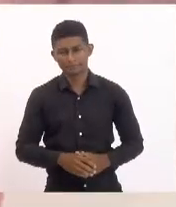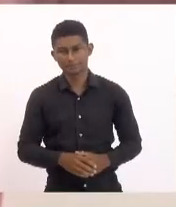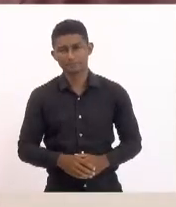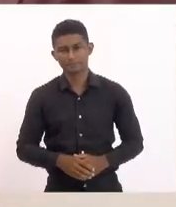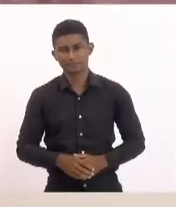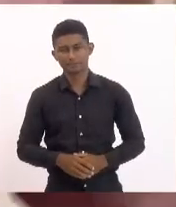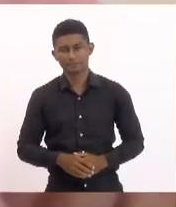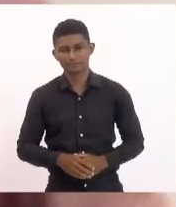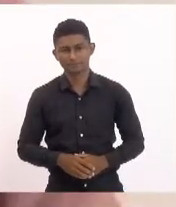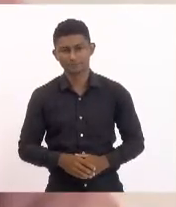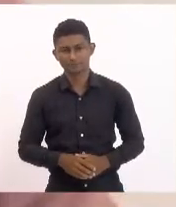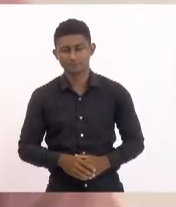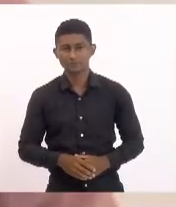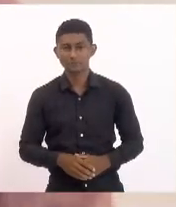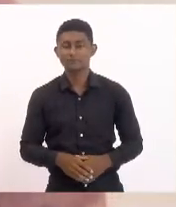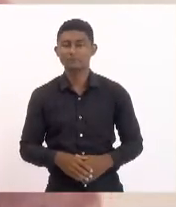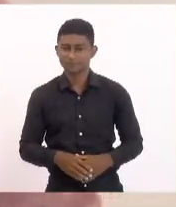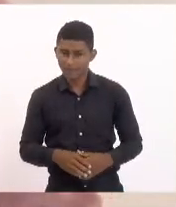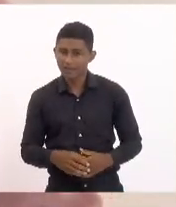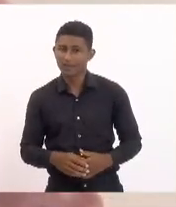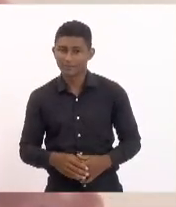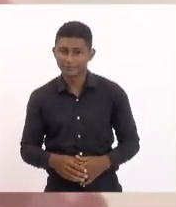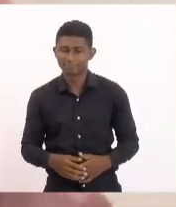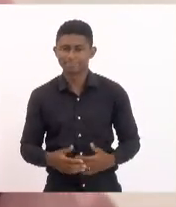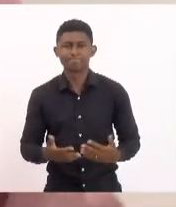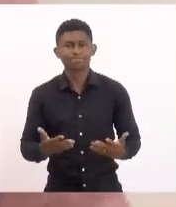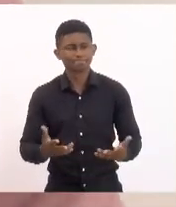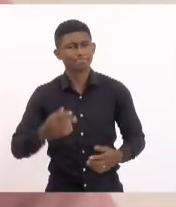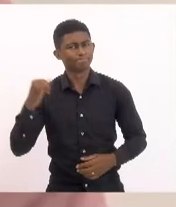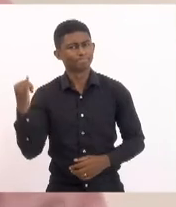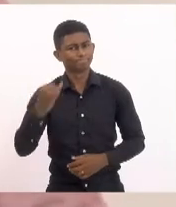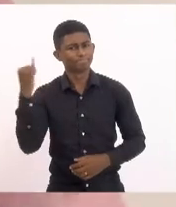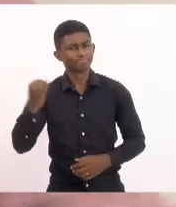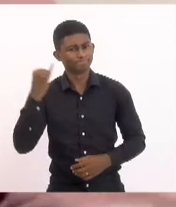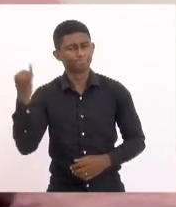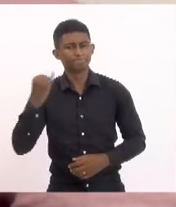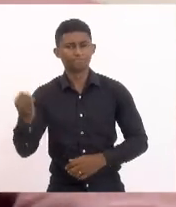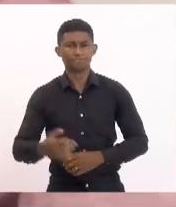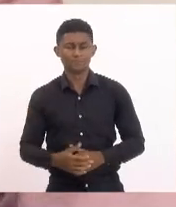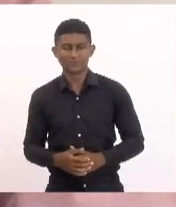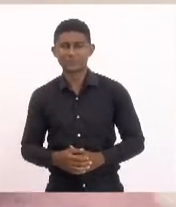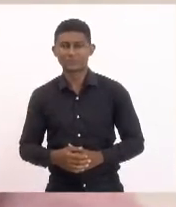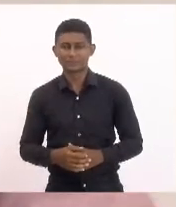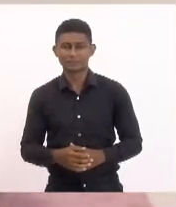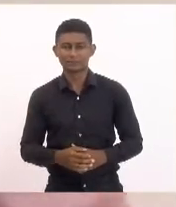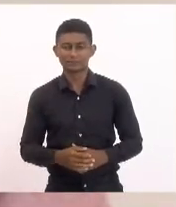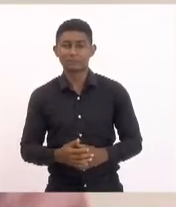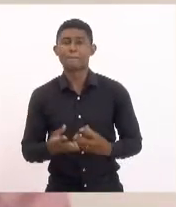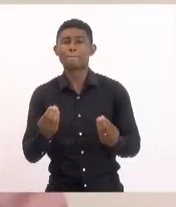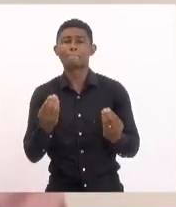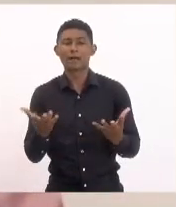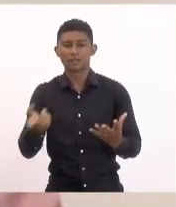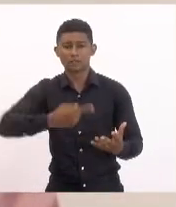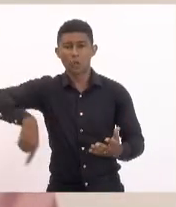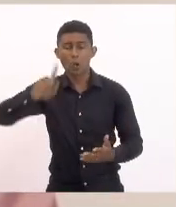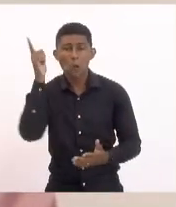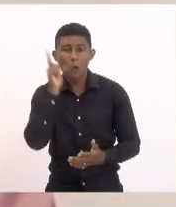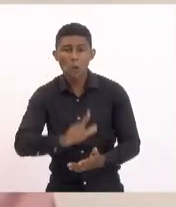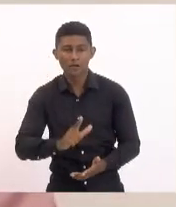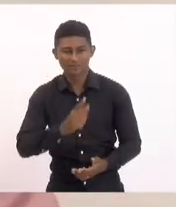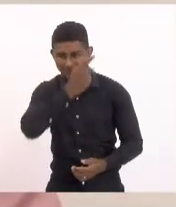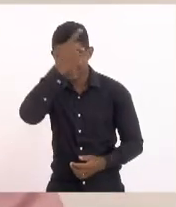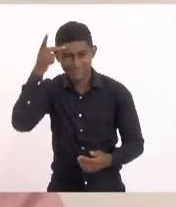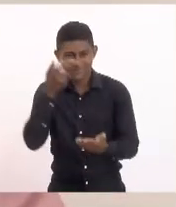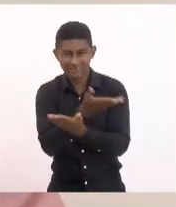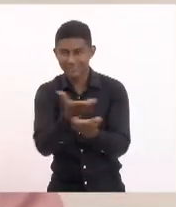de utilizar esses canais tão importantes, tão preciosos, para que a gente possa localizar as